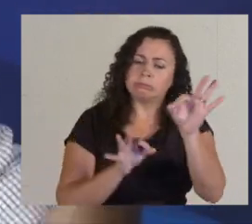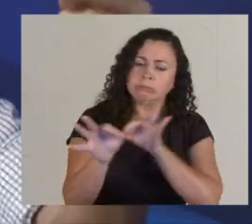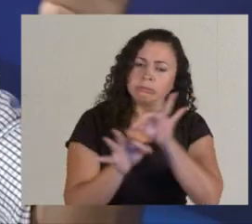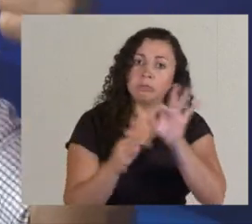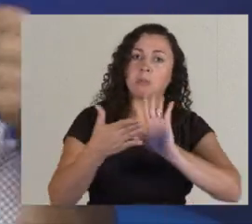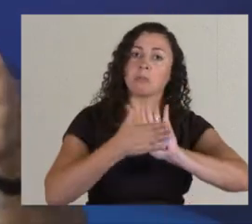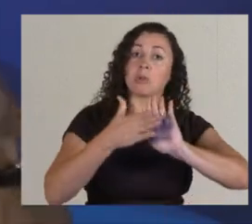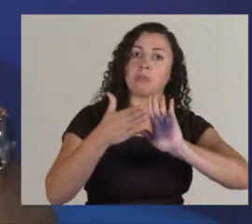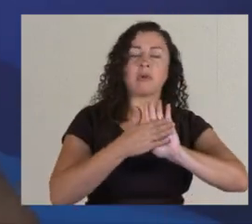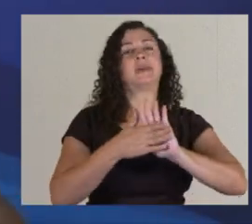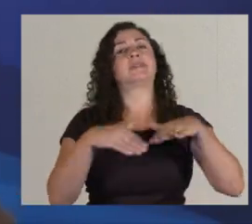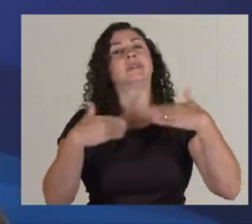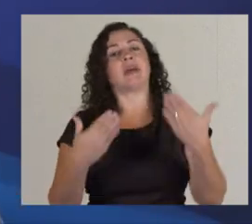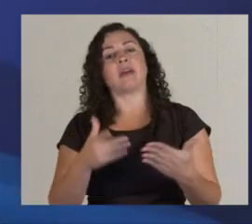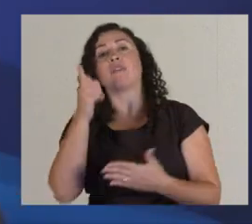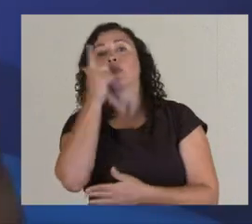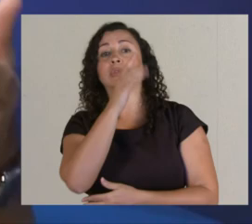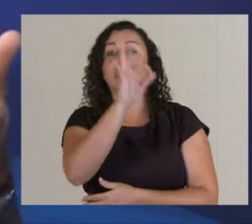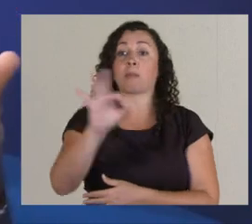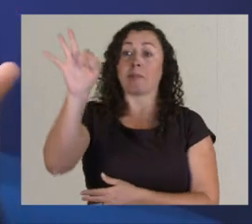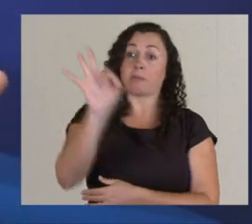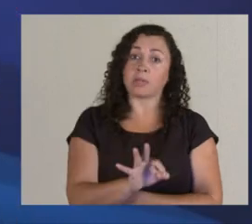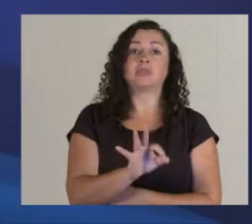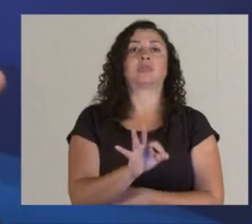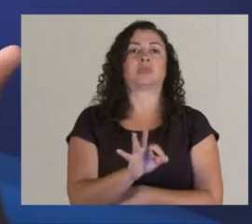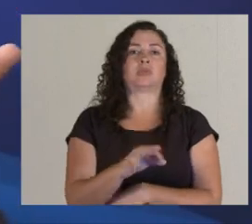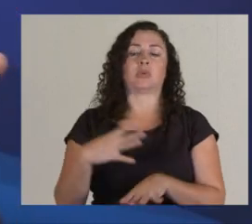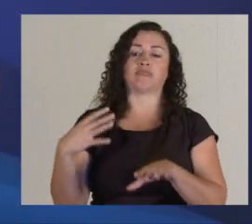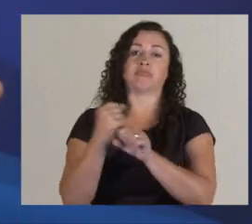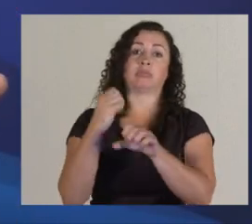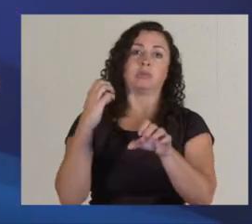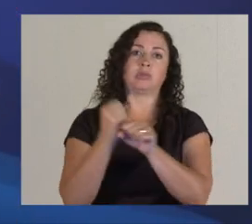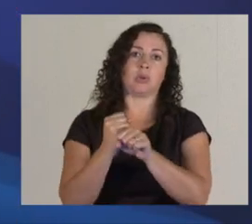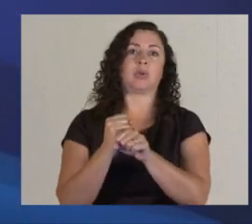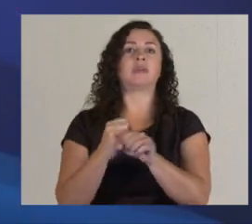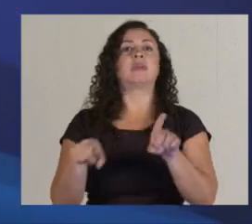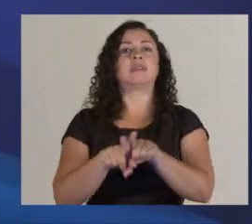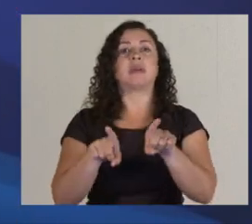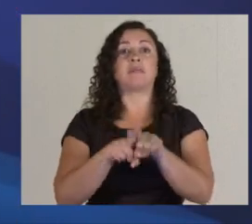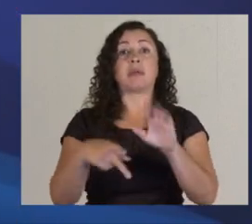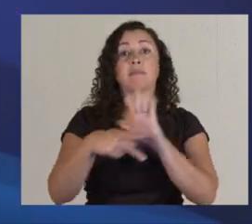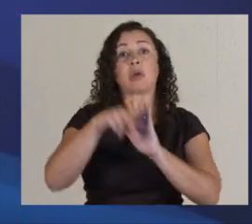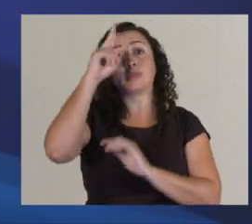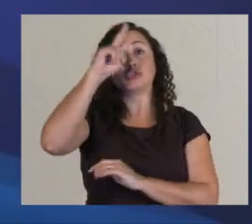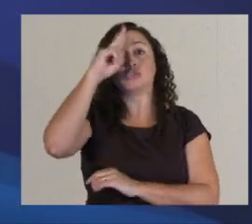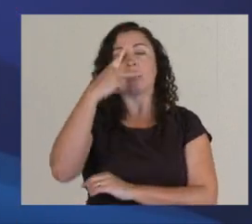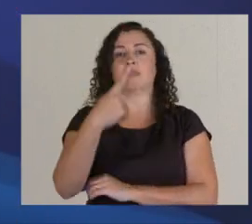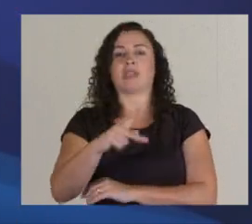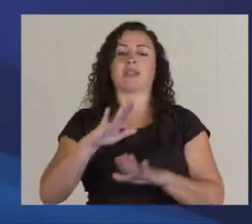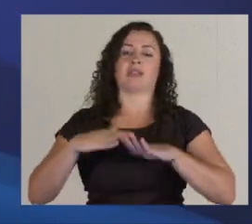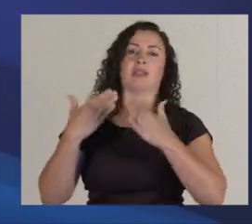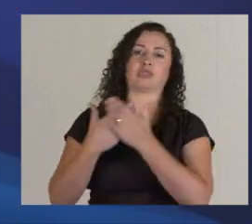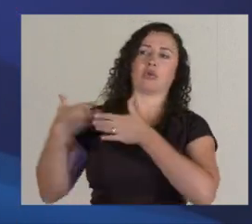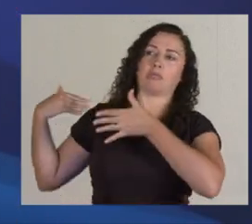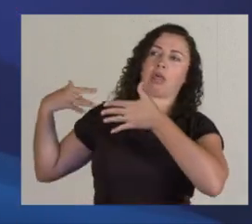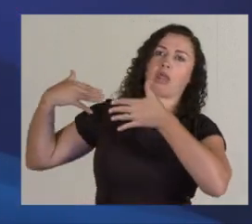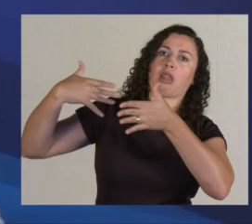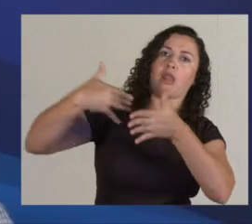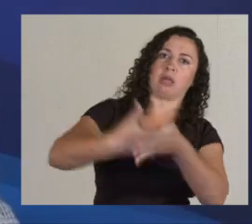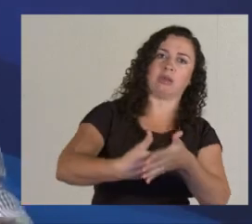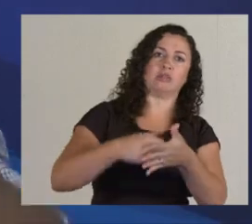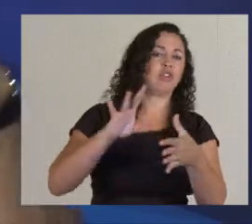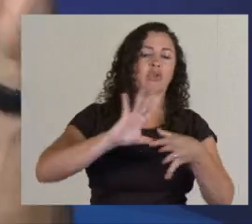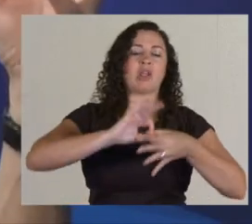comissão que também contará com um percentual de notas vindas do histórico escolar dos estudantes. Ou seja, não